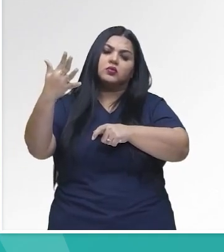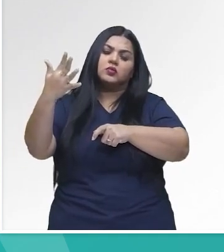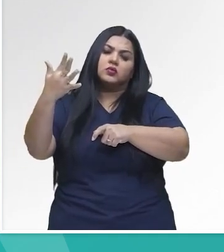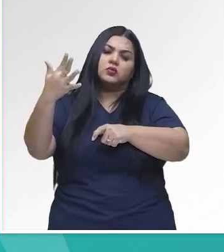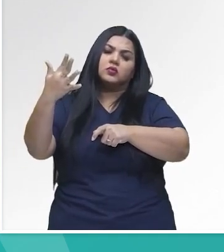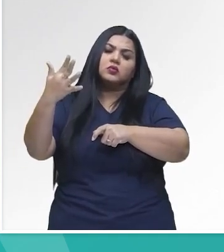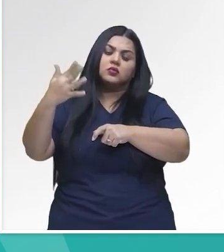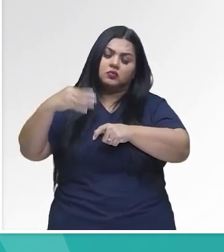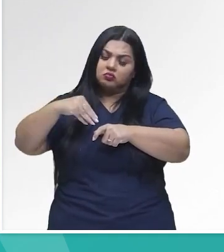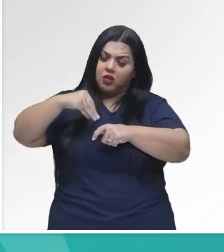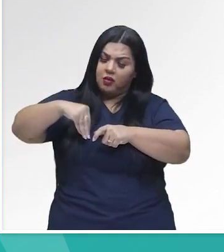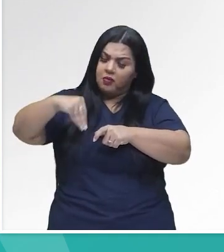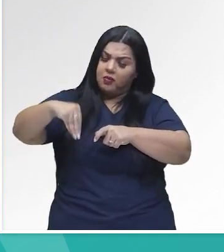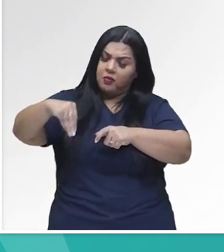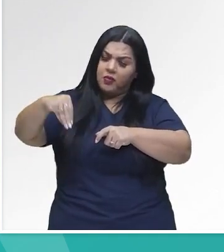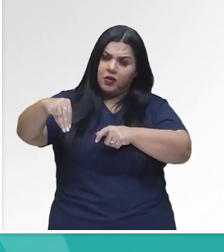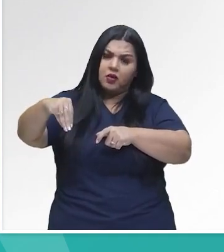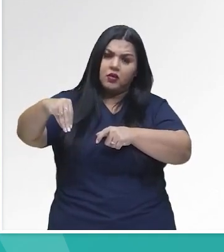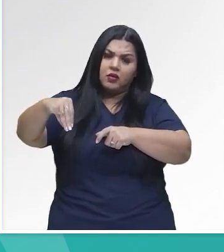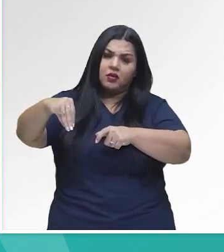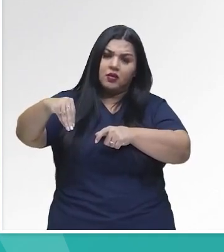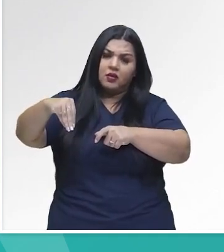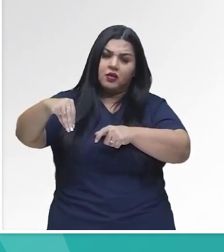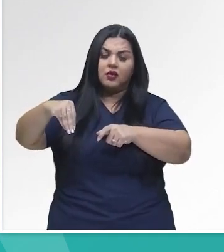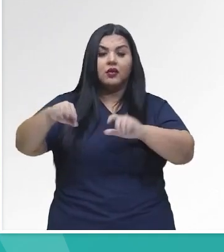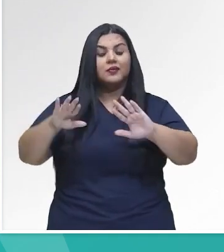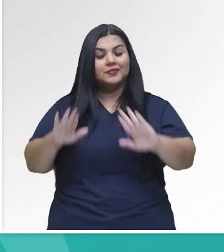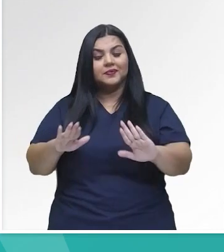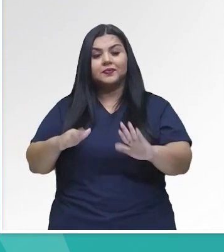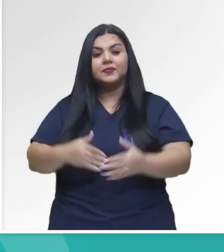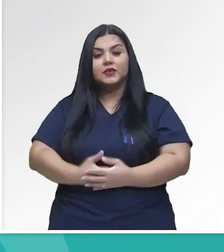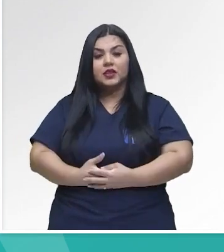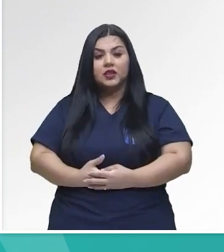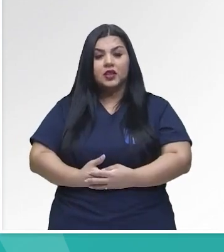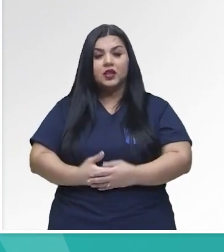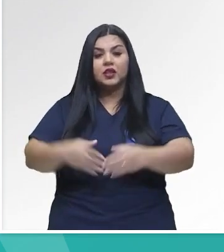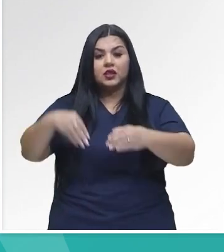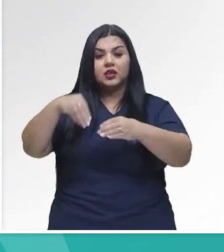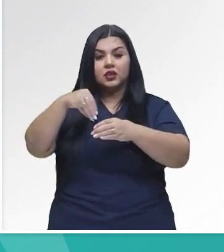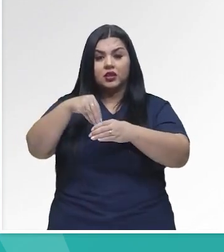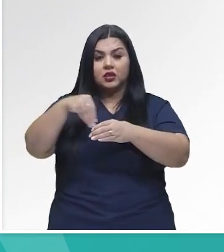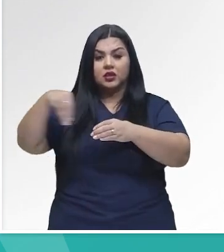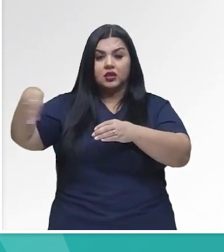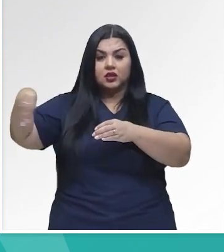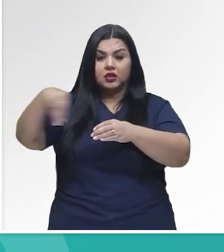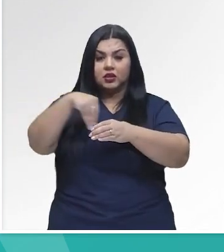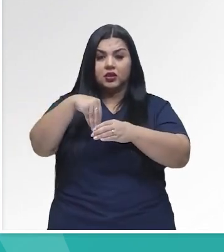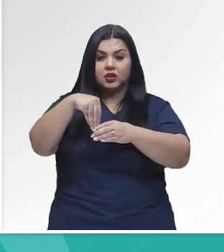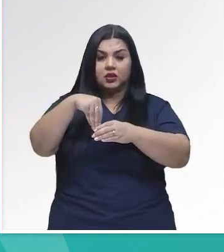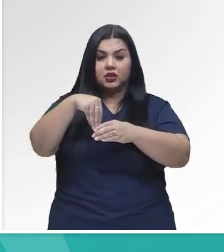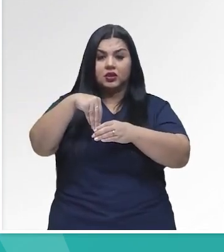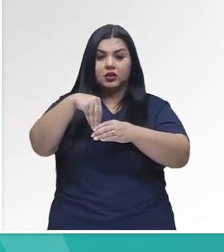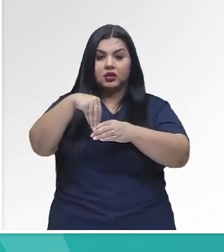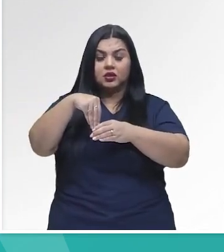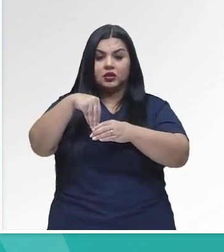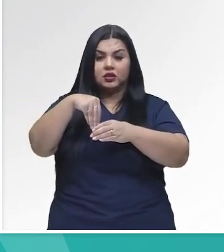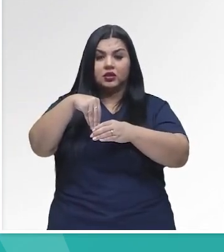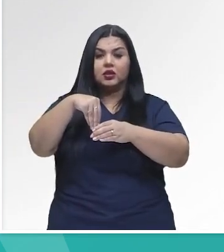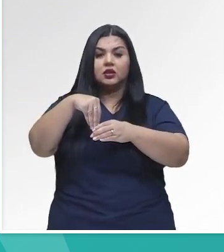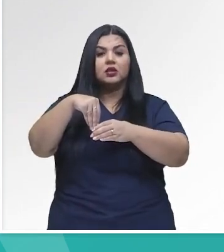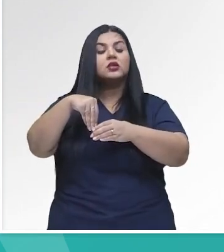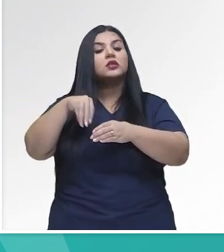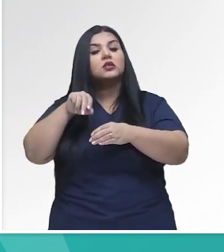tantas casas, meu pai, ela se desloca em tantas quantas casas